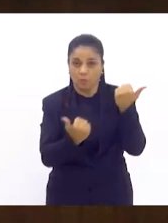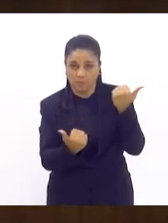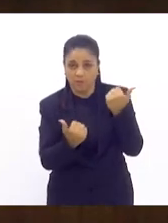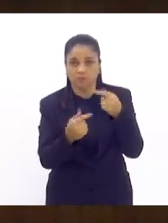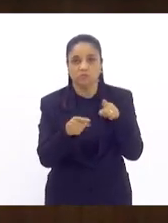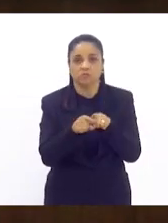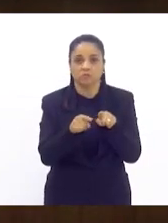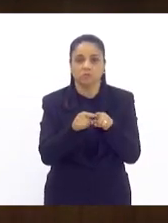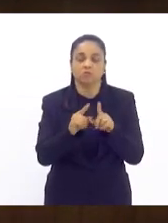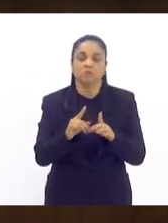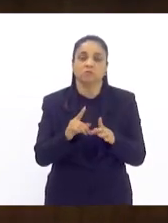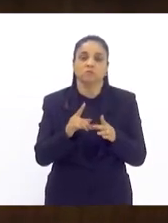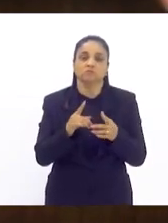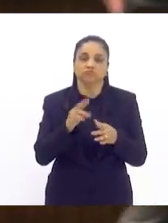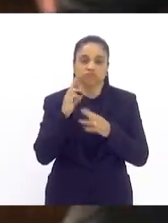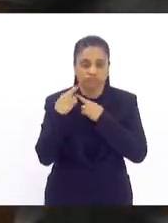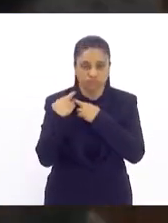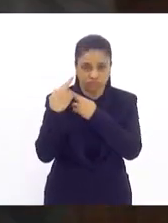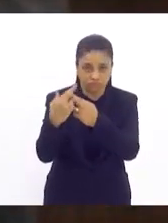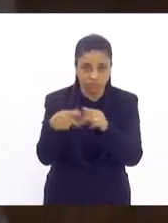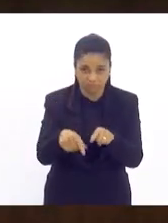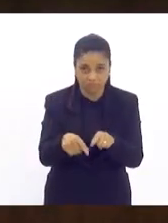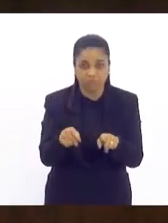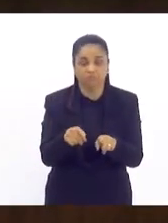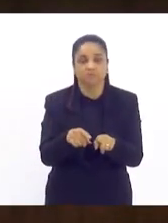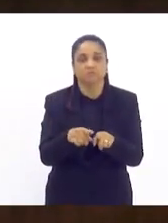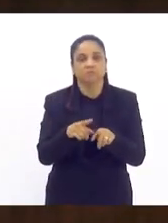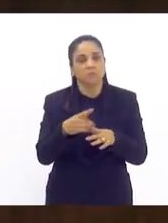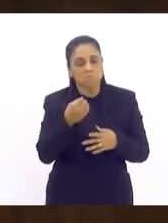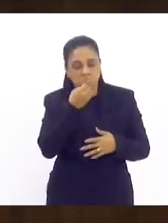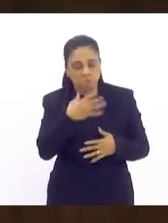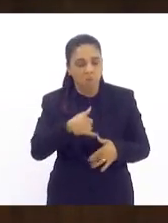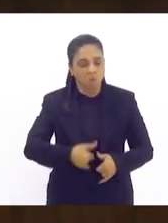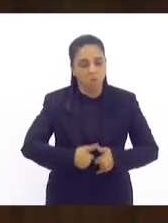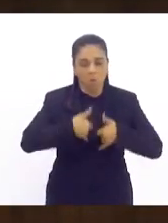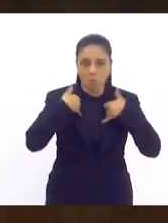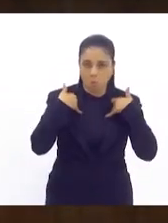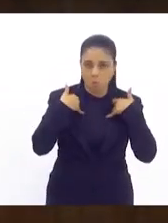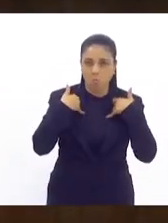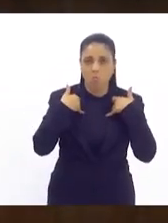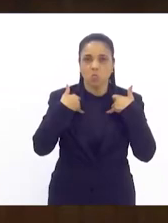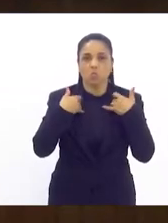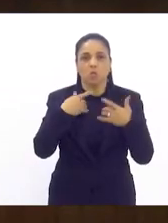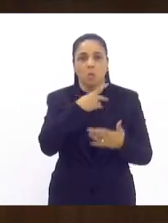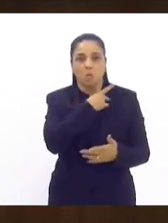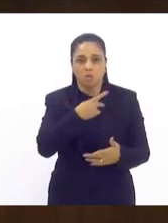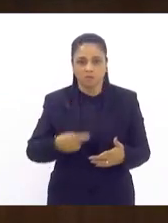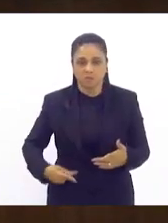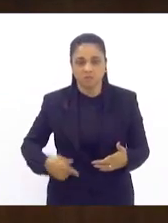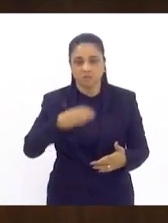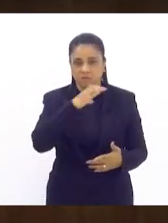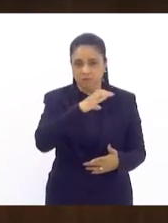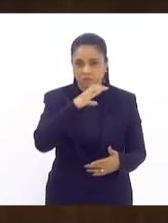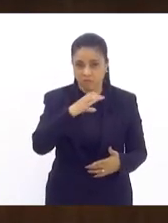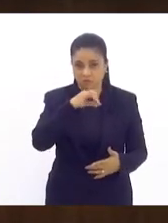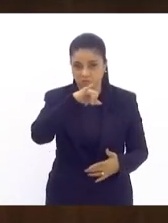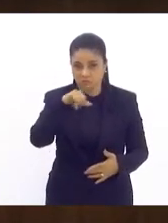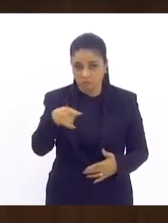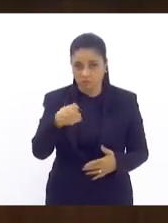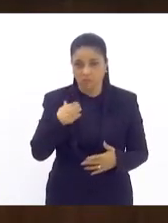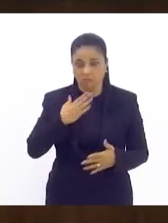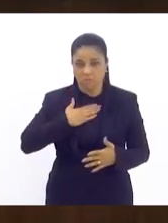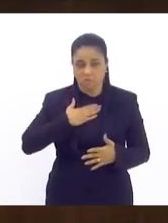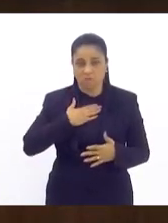tem sido produtiva e isso é algo de Vanguarda fico muito orgulhoso de ser na presidência da ccj sobre o meu comando